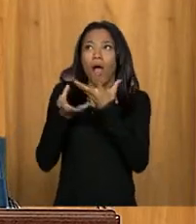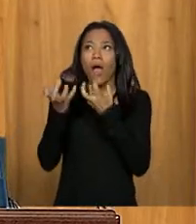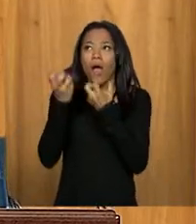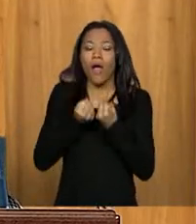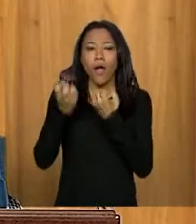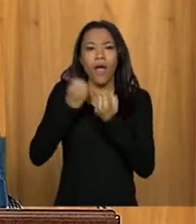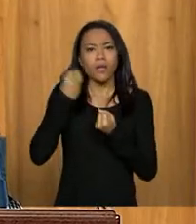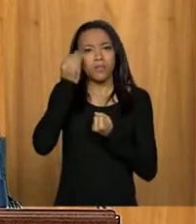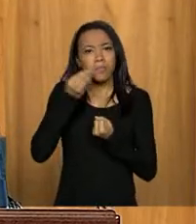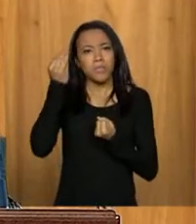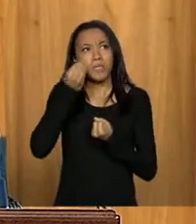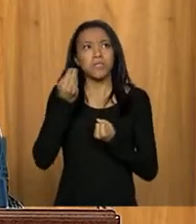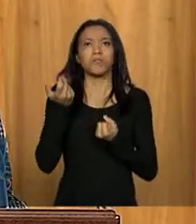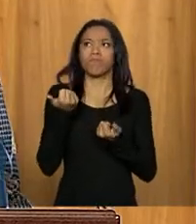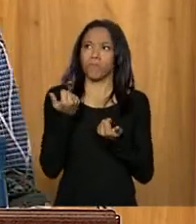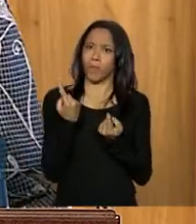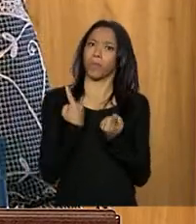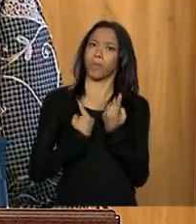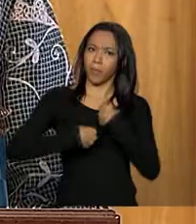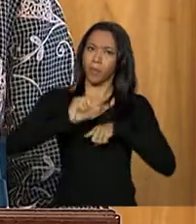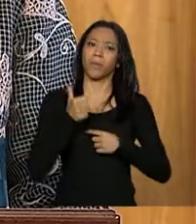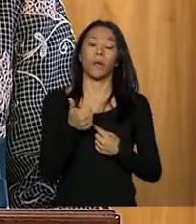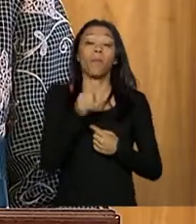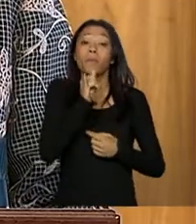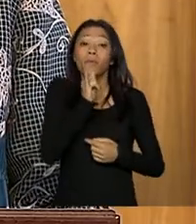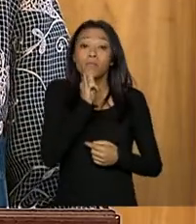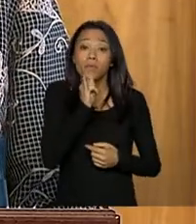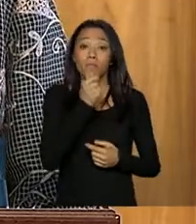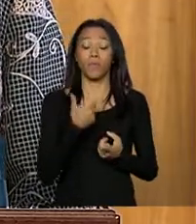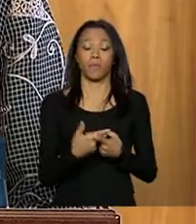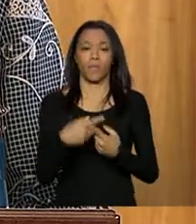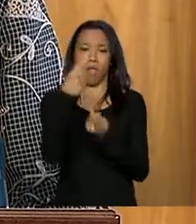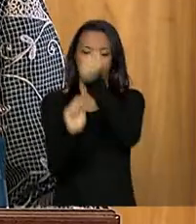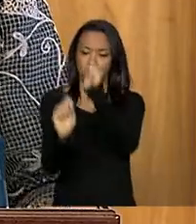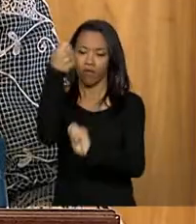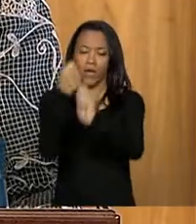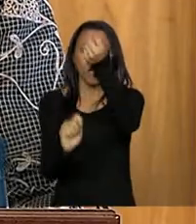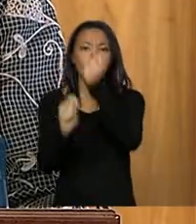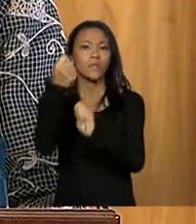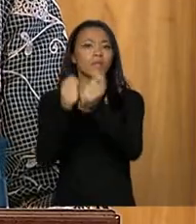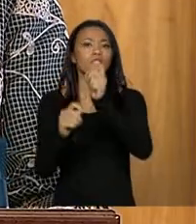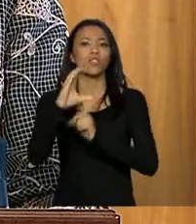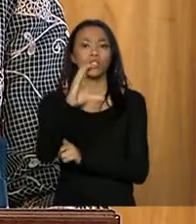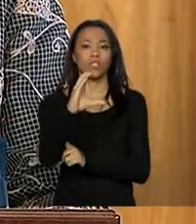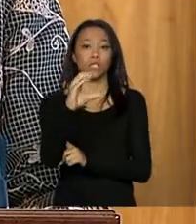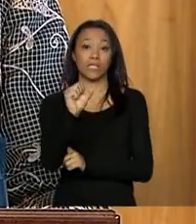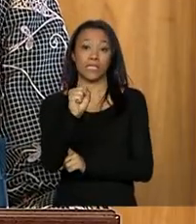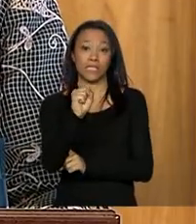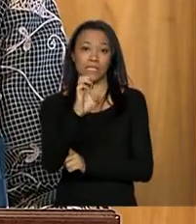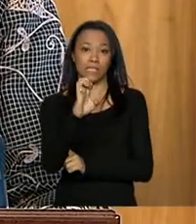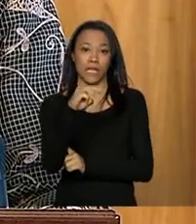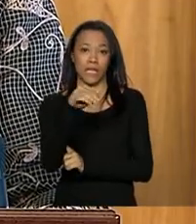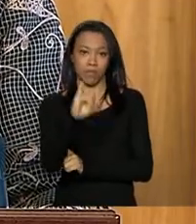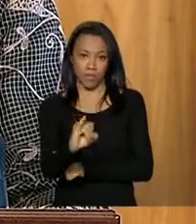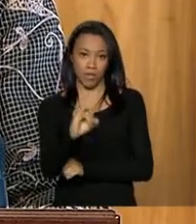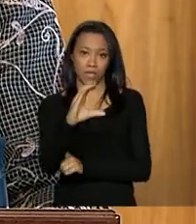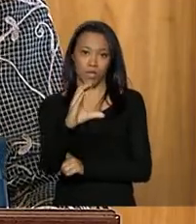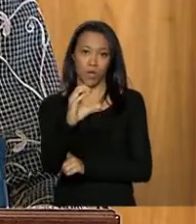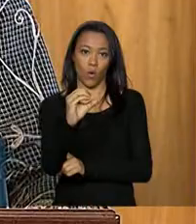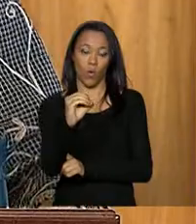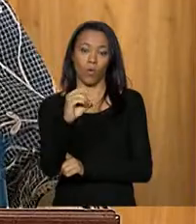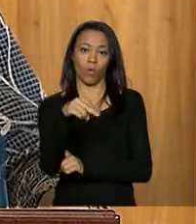muito bem-sucedidas. Por exemplo, a fábrica de condutores, de semicondutores, a HT